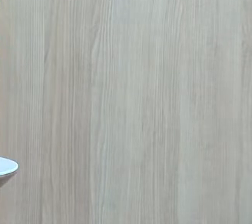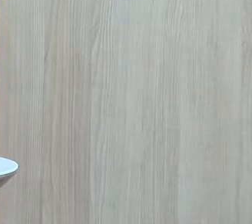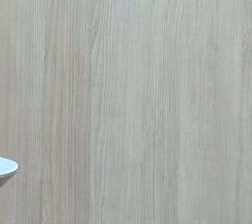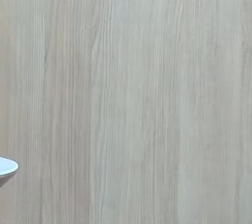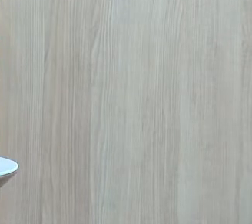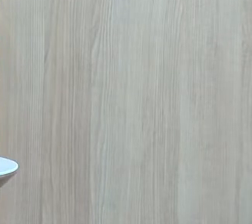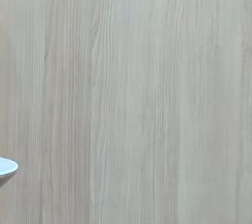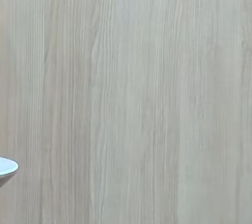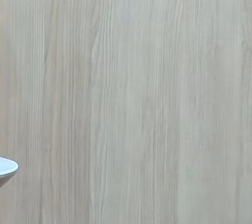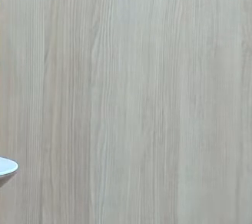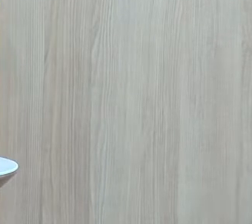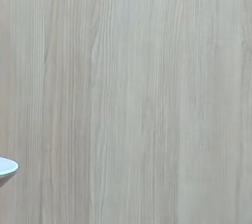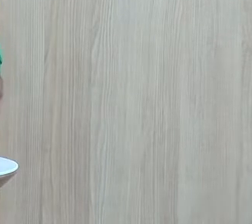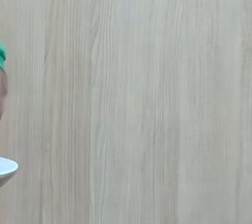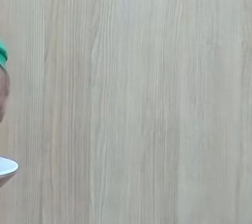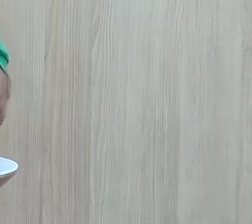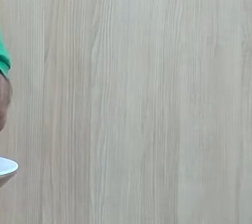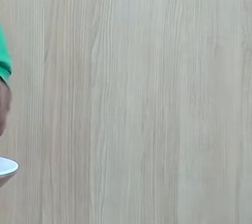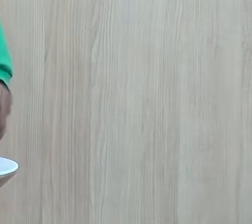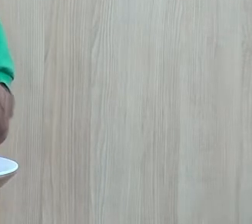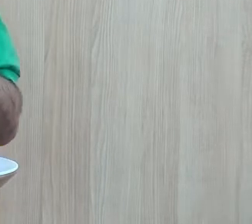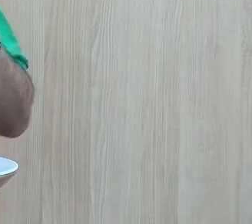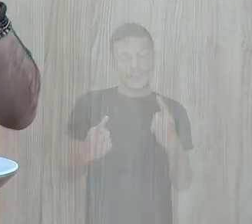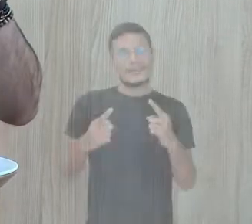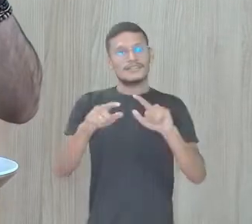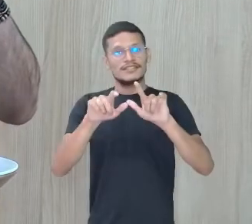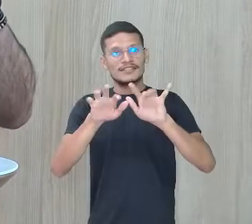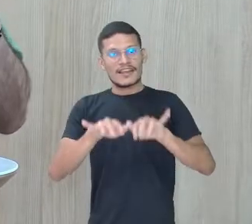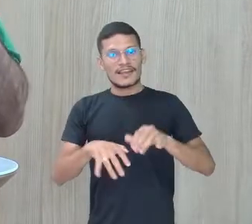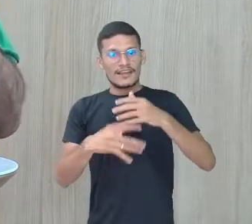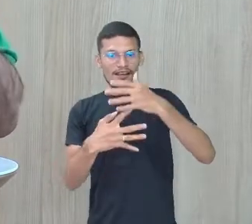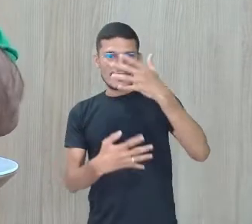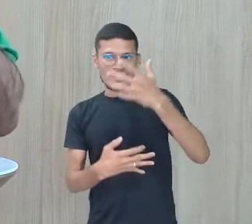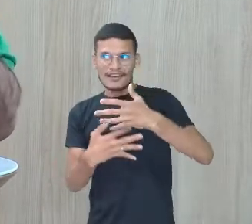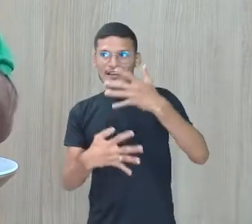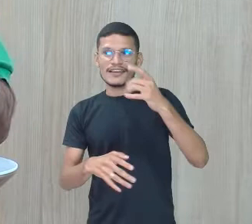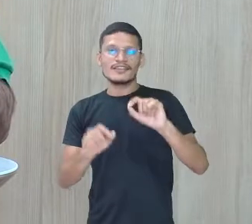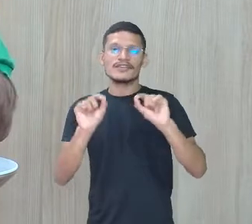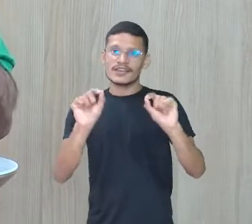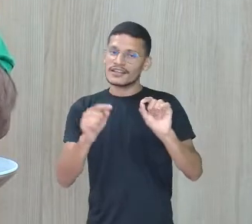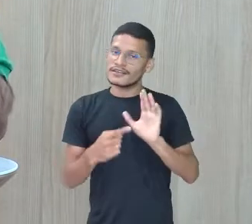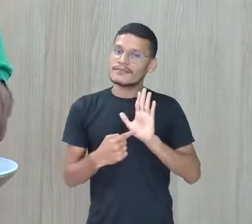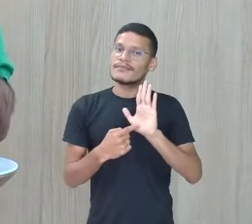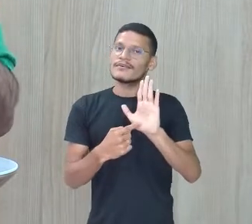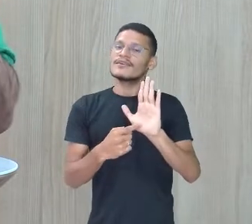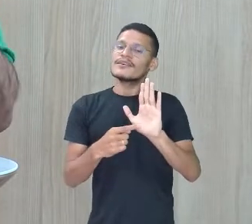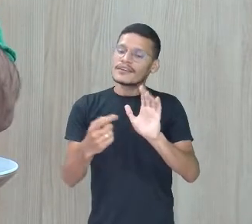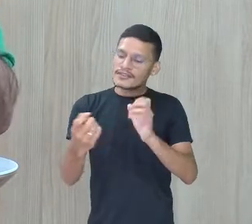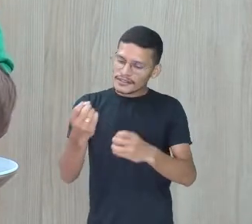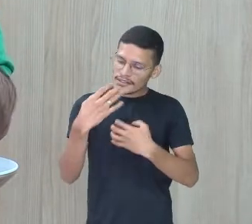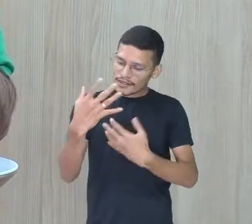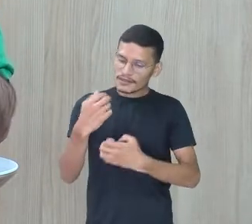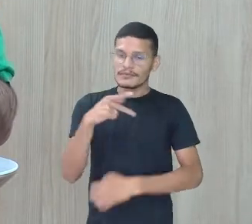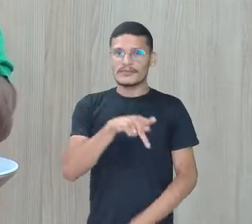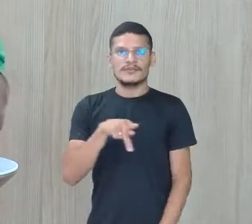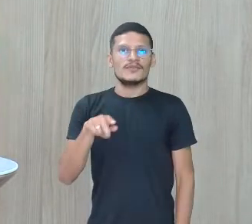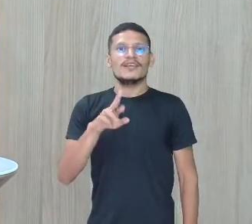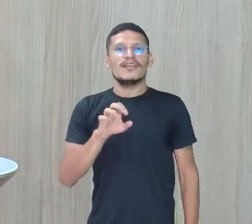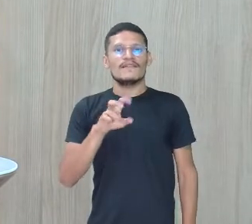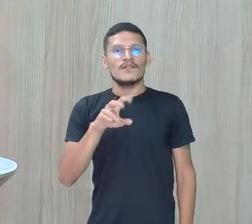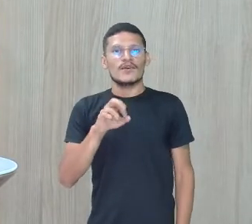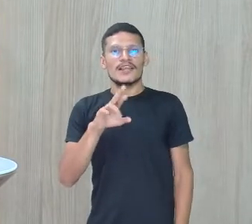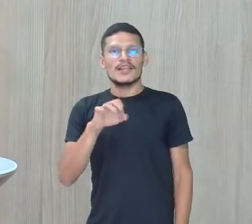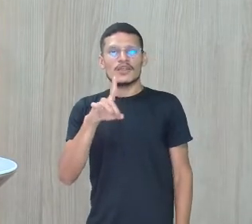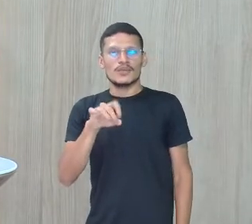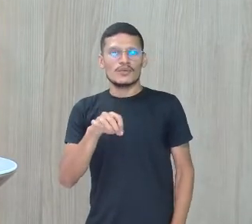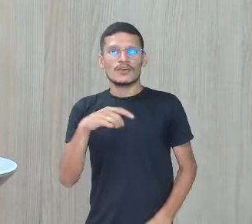acompanhando aqui o chat, seguindo o exemplo, o ensinamento do professor Revo. Vou ficar aqui, ó,